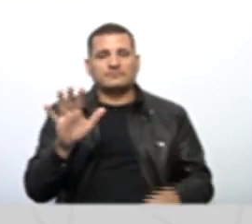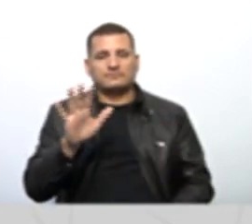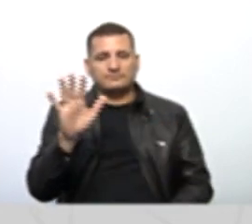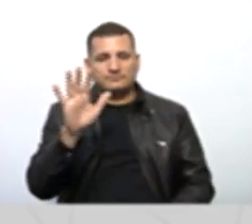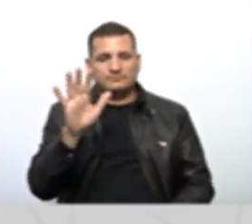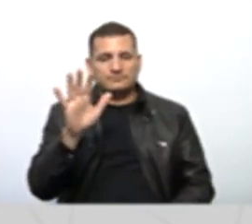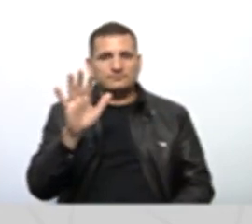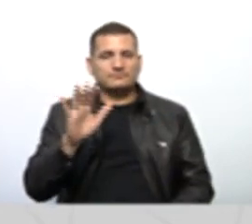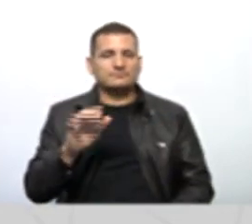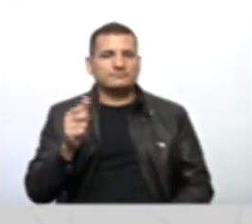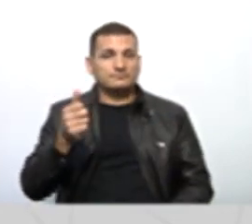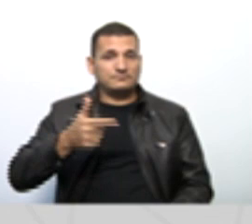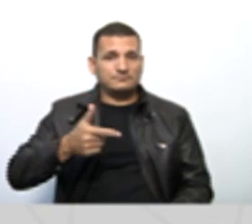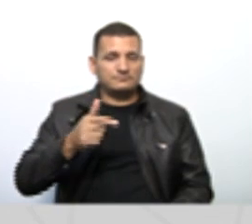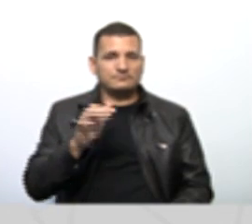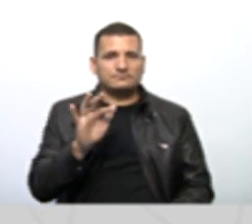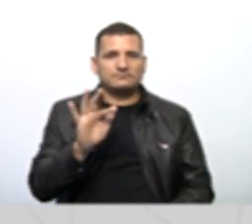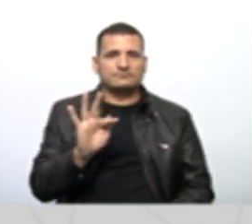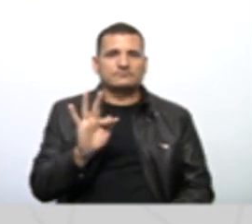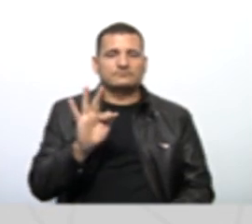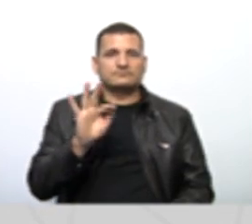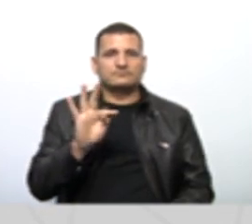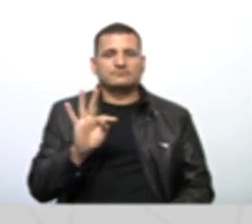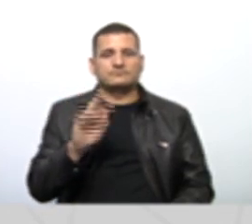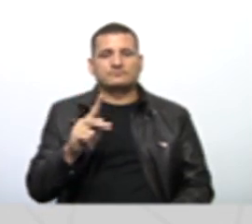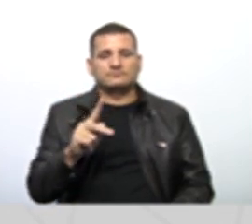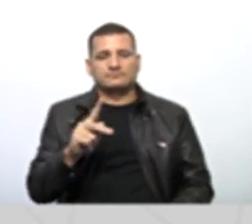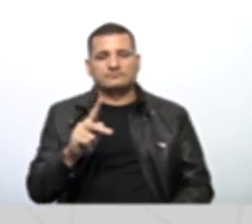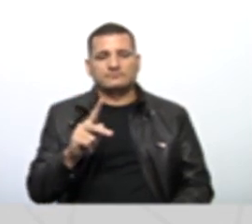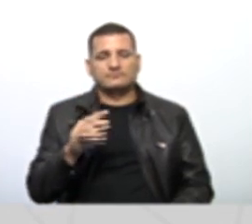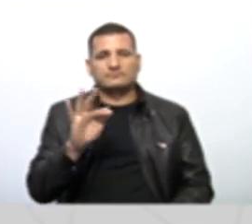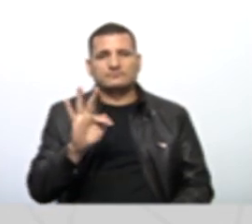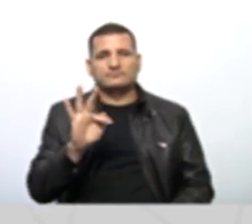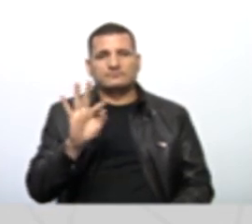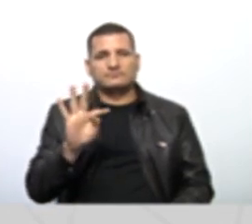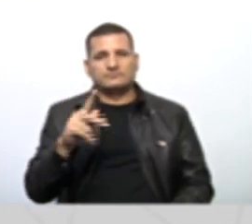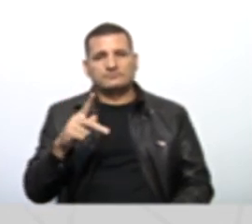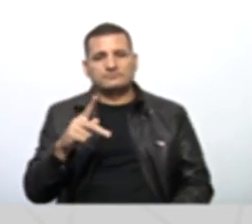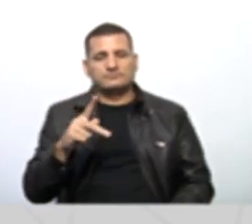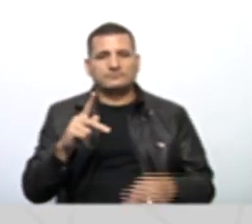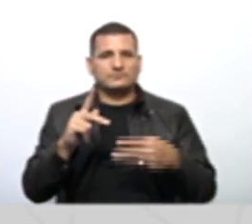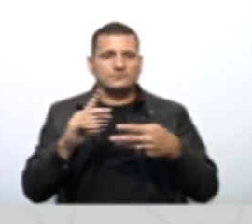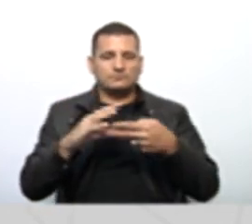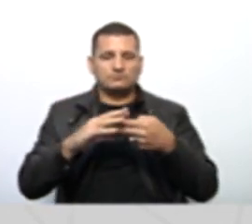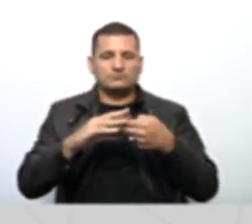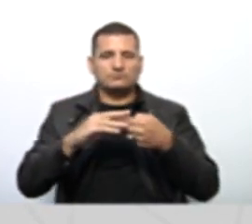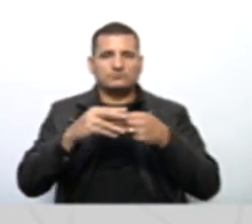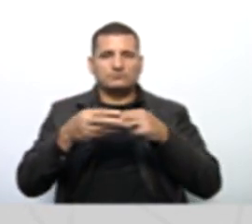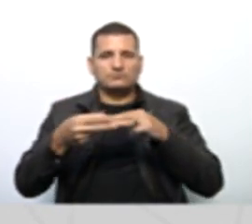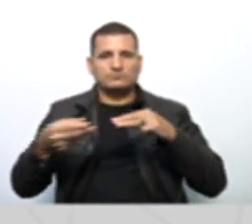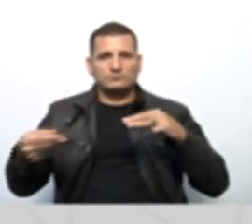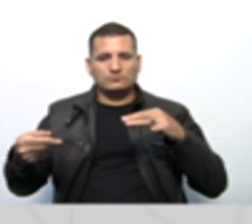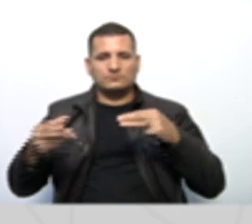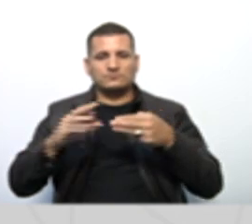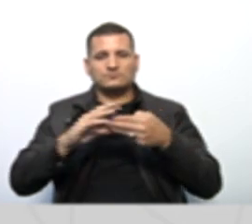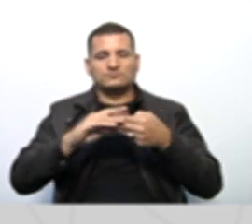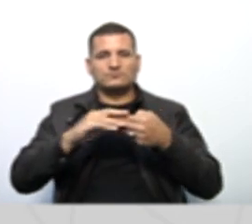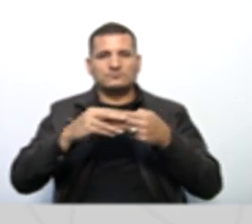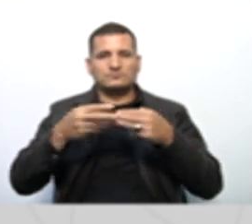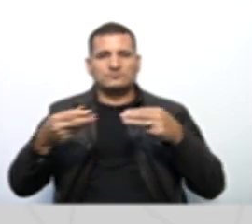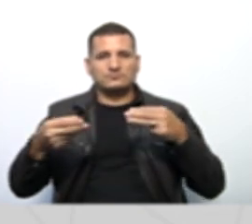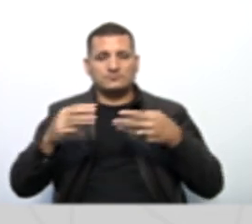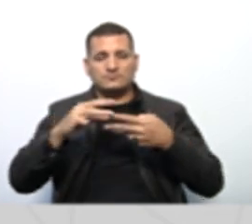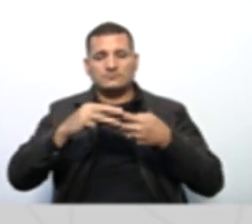tajra está o ftp a blindagem somente no canadá na no caminho na estrutura os mas pontinhos aqui do